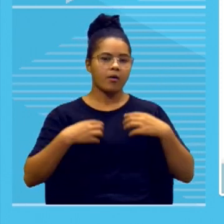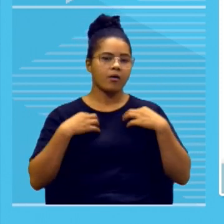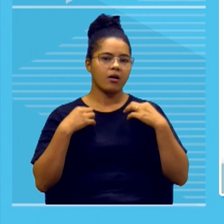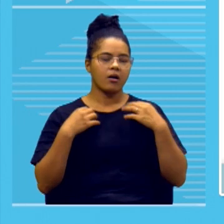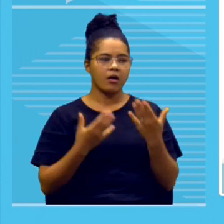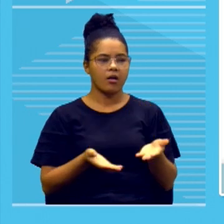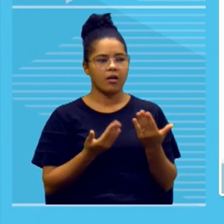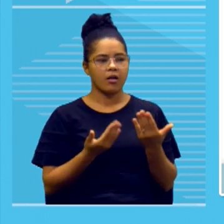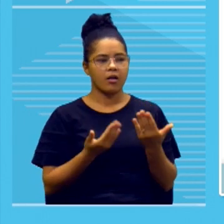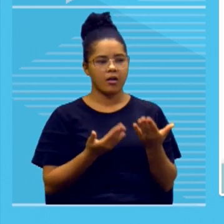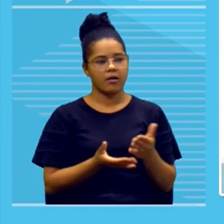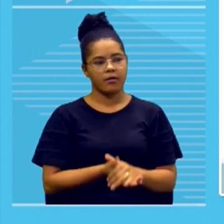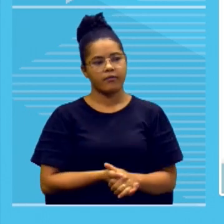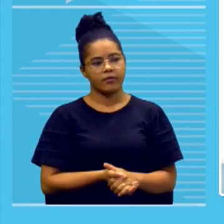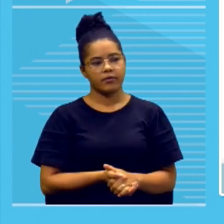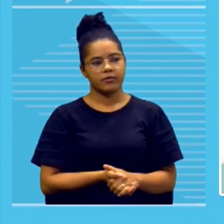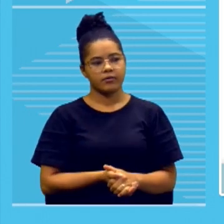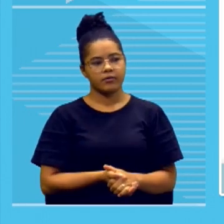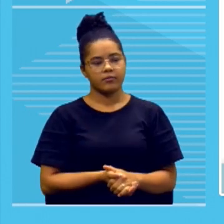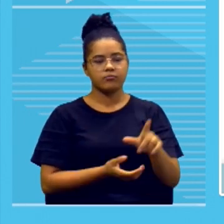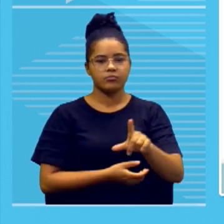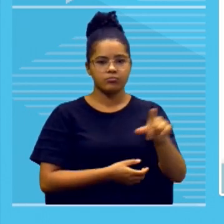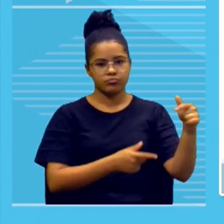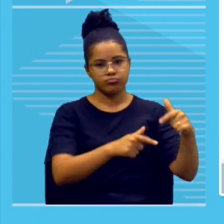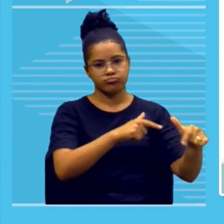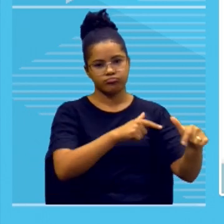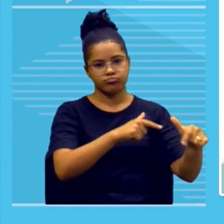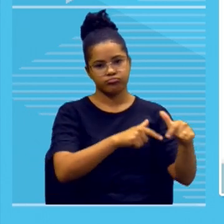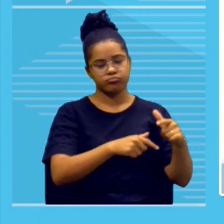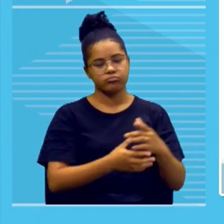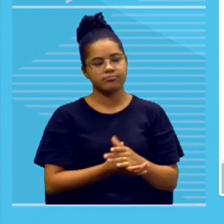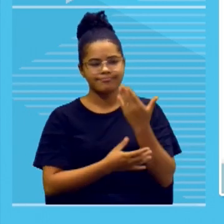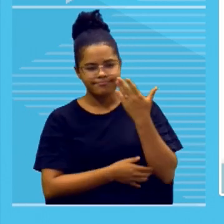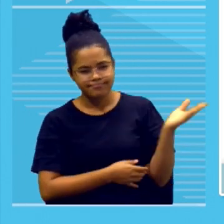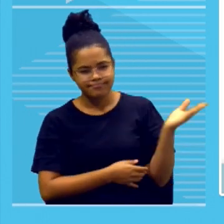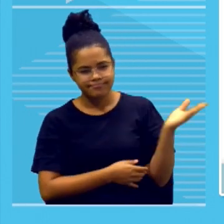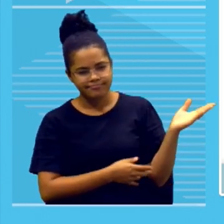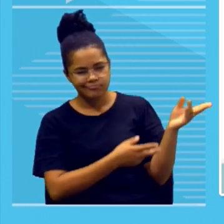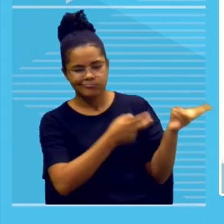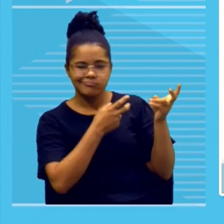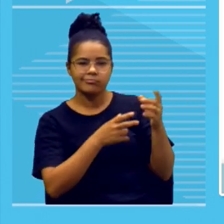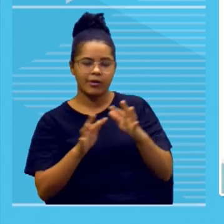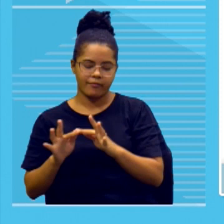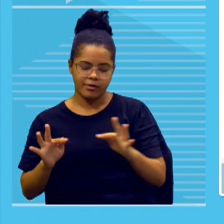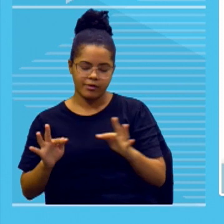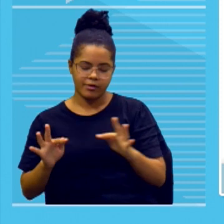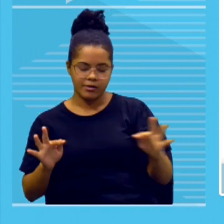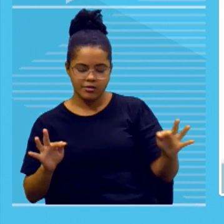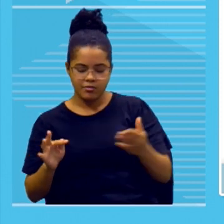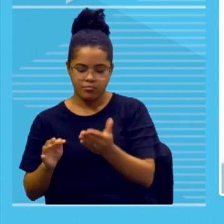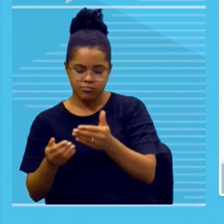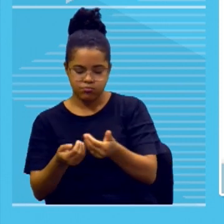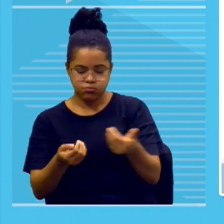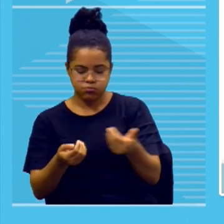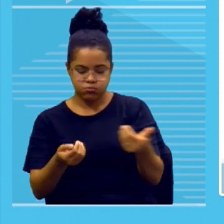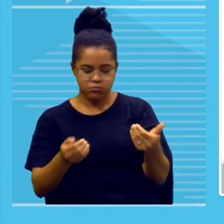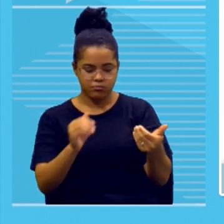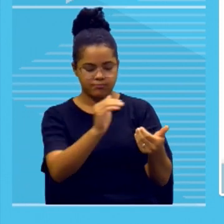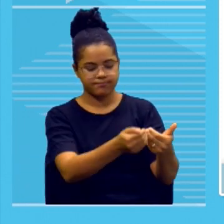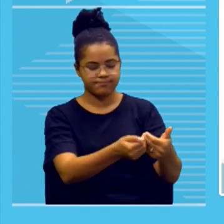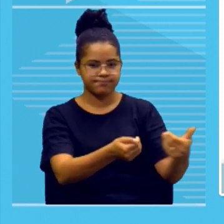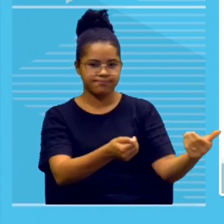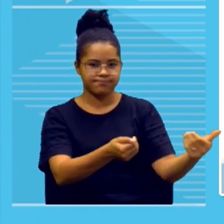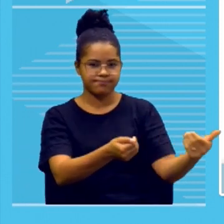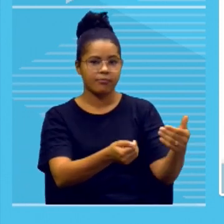Outra oração. Outra oração. E outra oração. Todas separadas por vírgula.